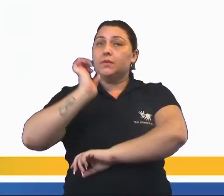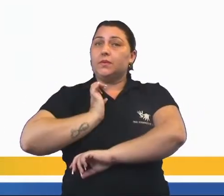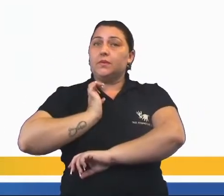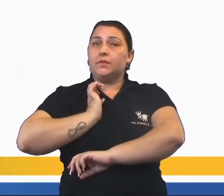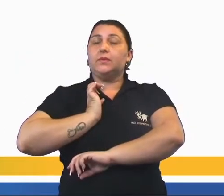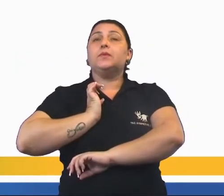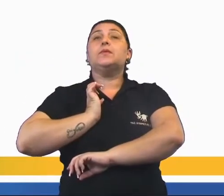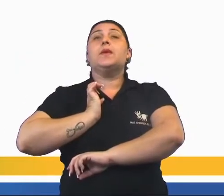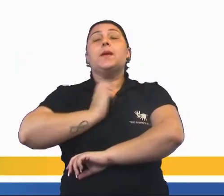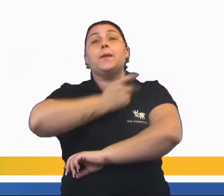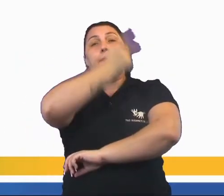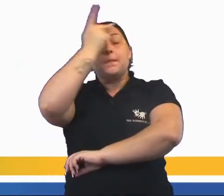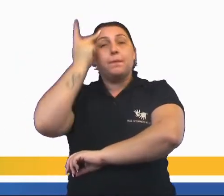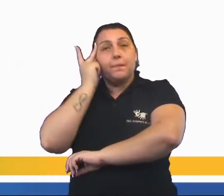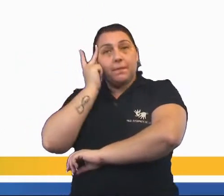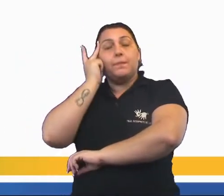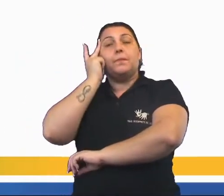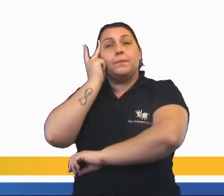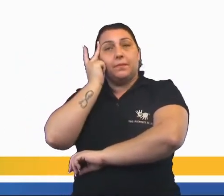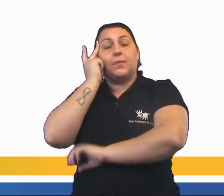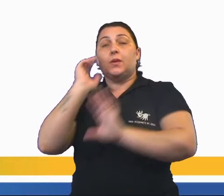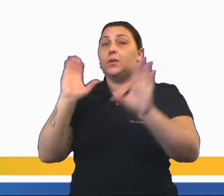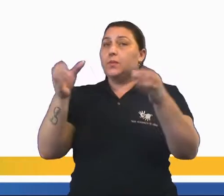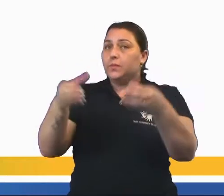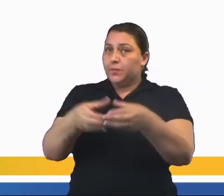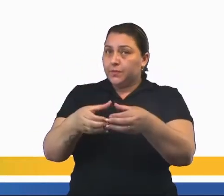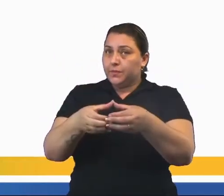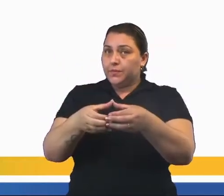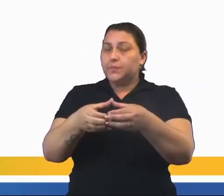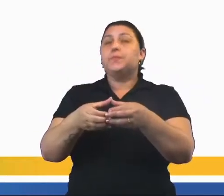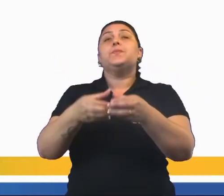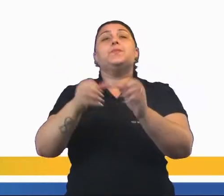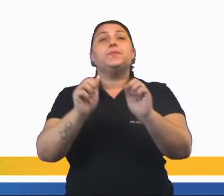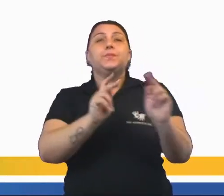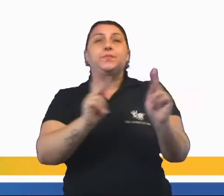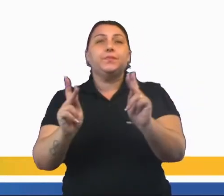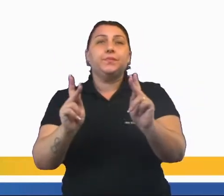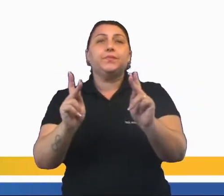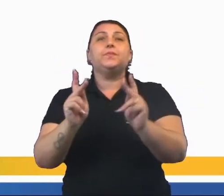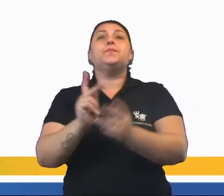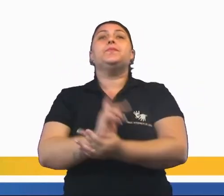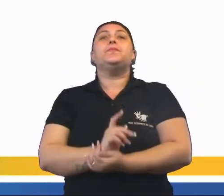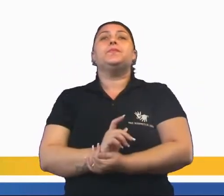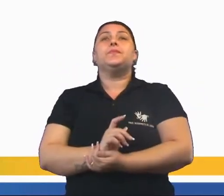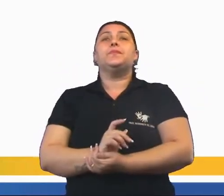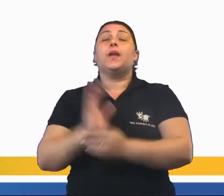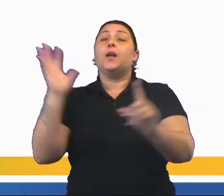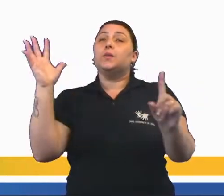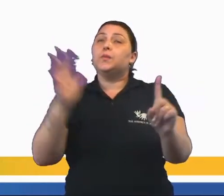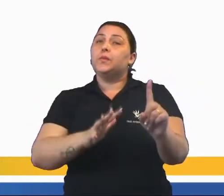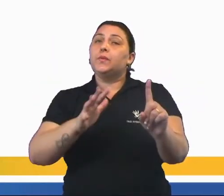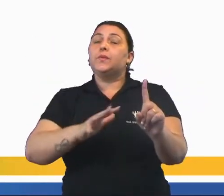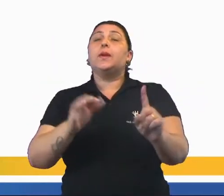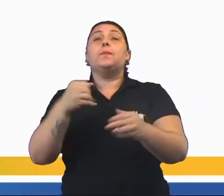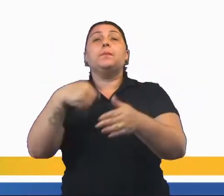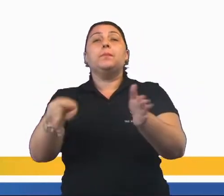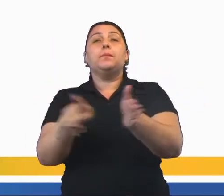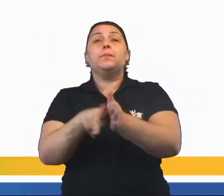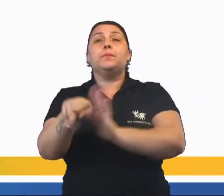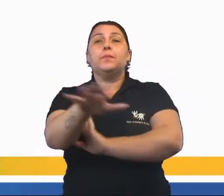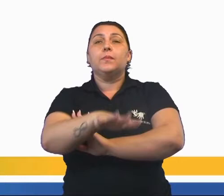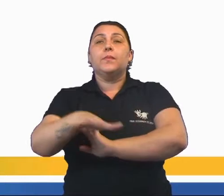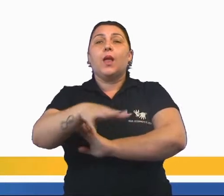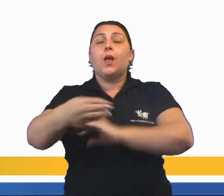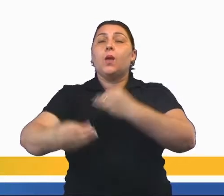Éticas Pessoais e Coletivas, ok? Tradições religiosas e sua influência na